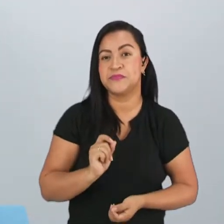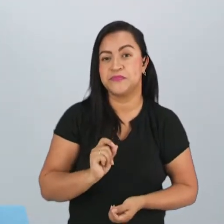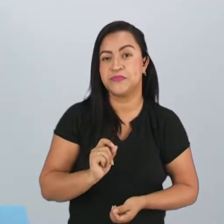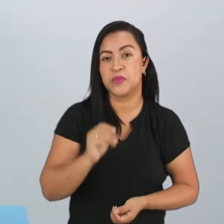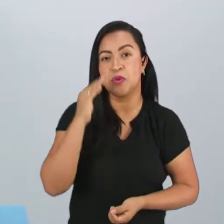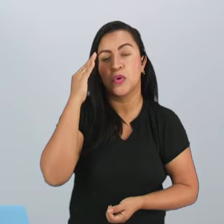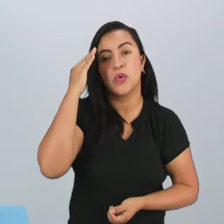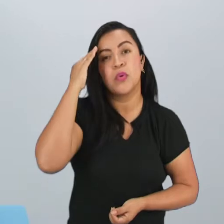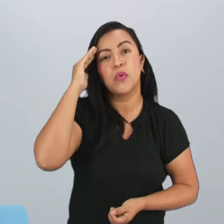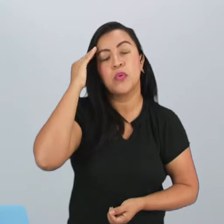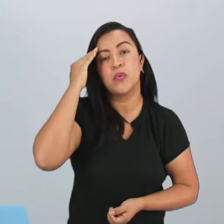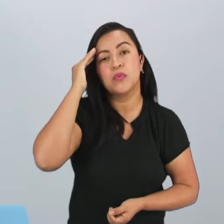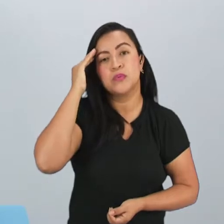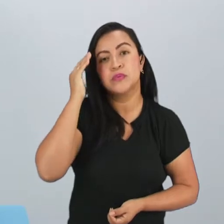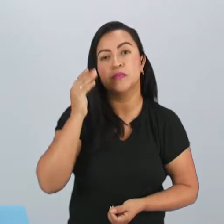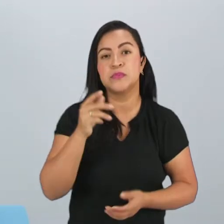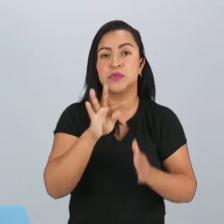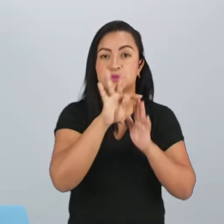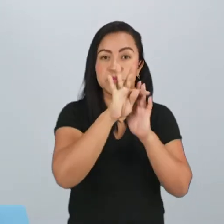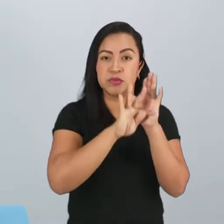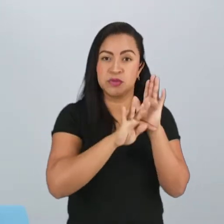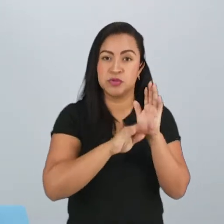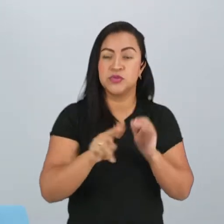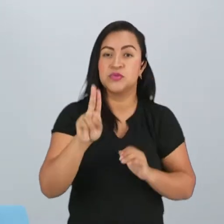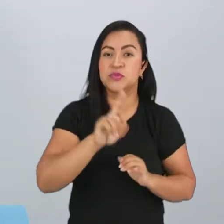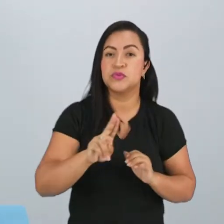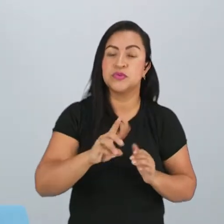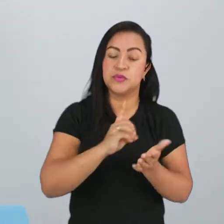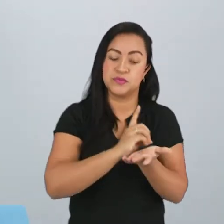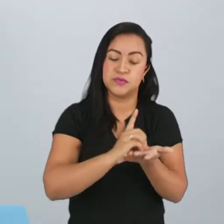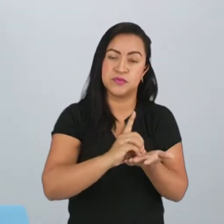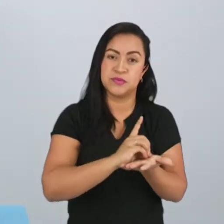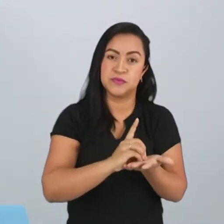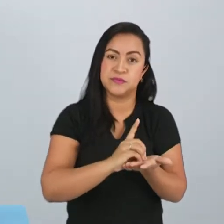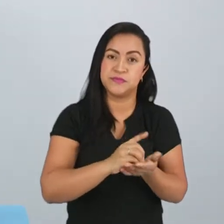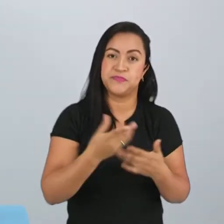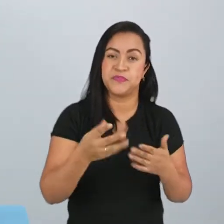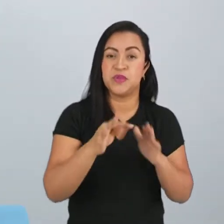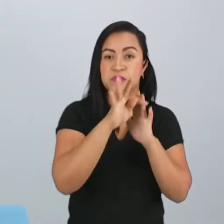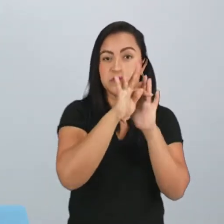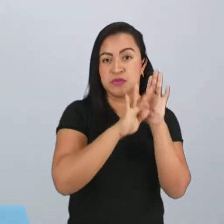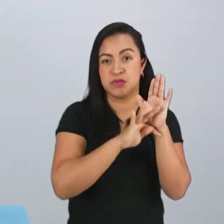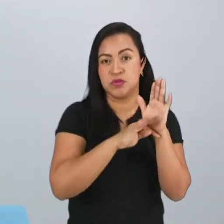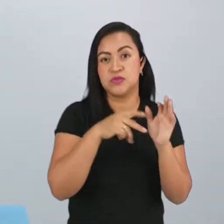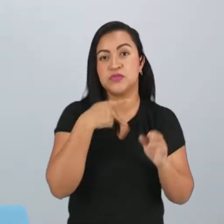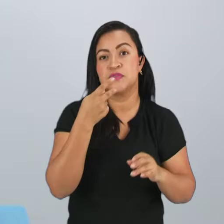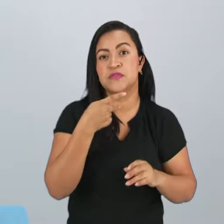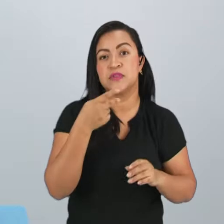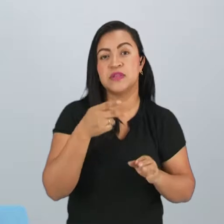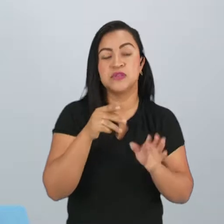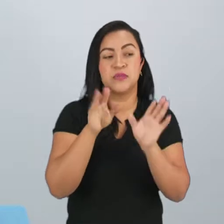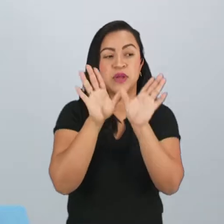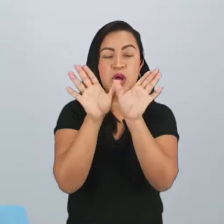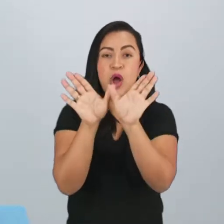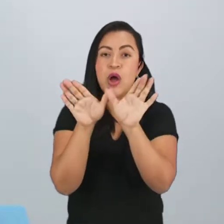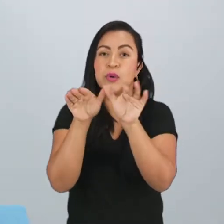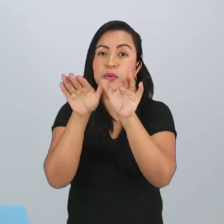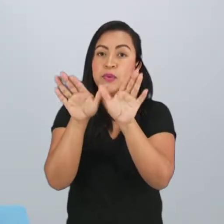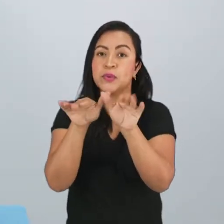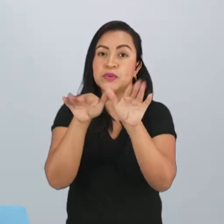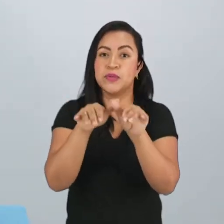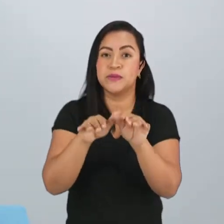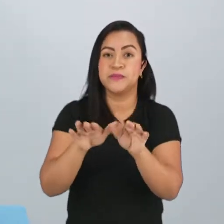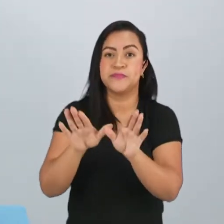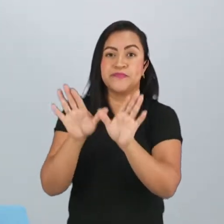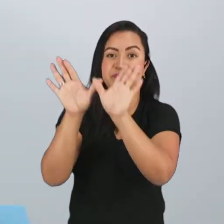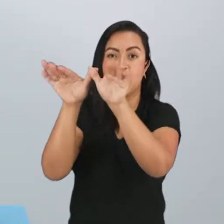compreendendo um texto e saber como é que utiliza um dicionário aí, tá bom? Nesse texto aí a gente vai falar sobre a andorinha, esse animal aqui, e é um